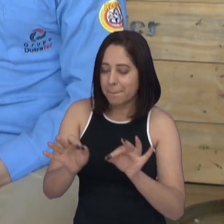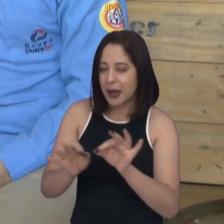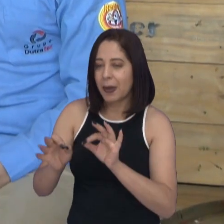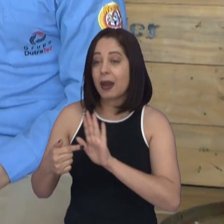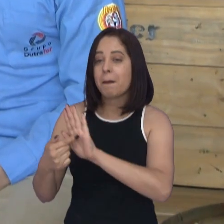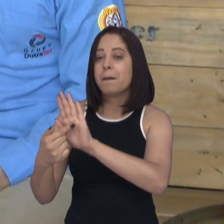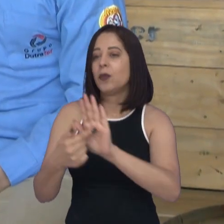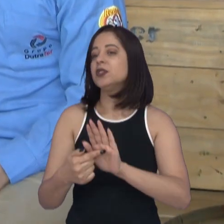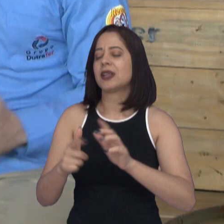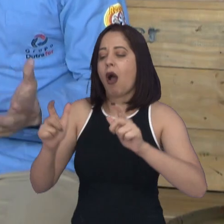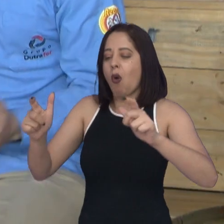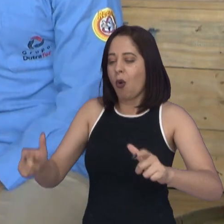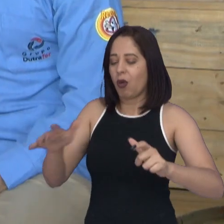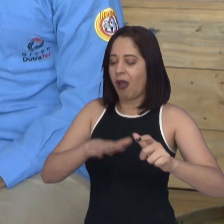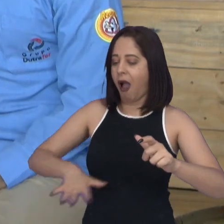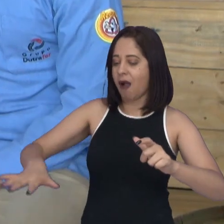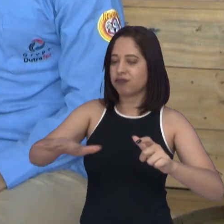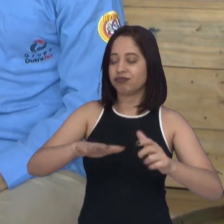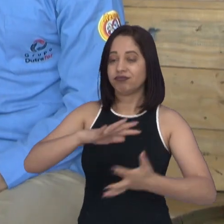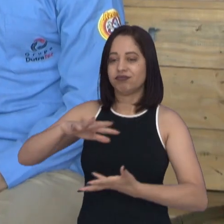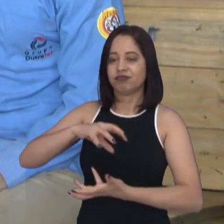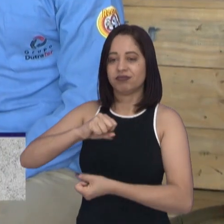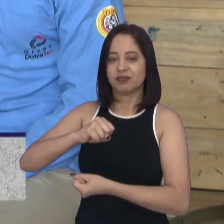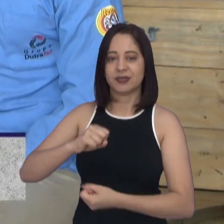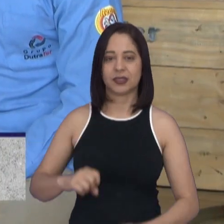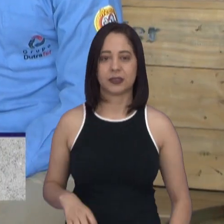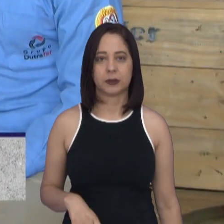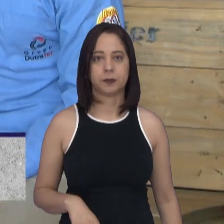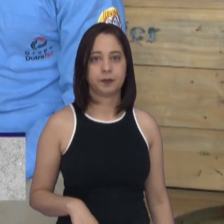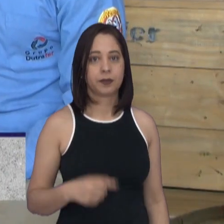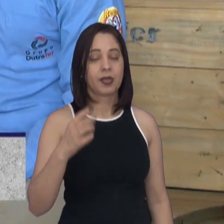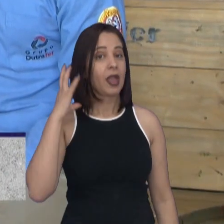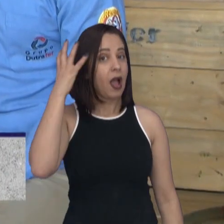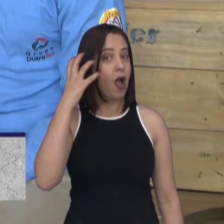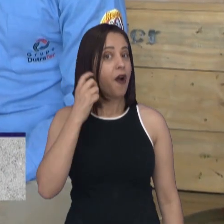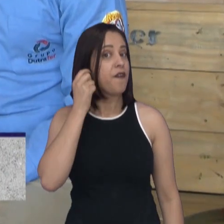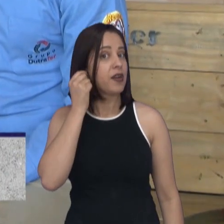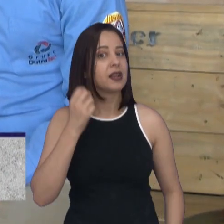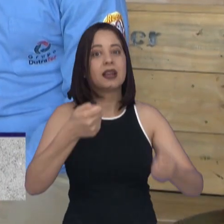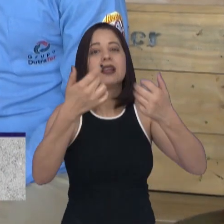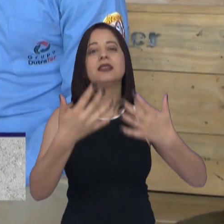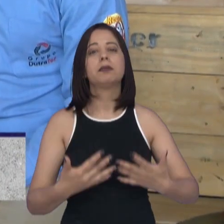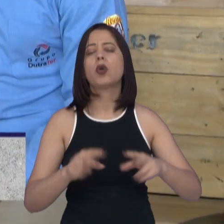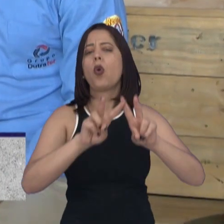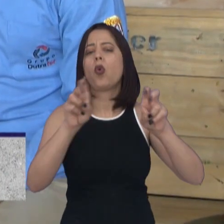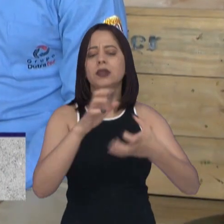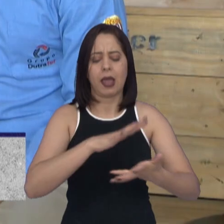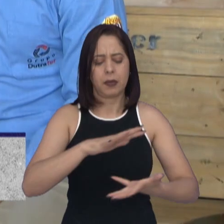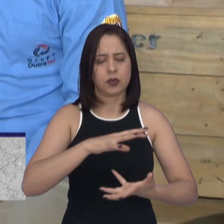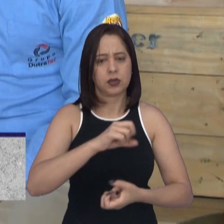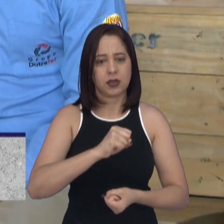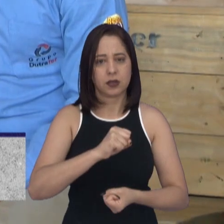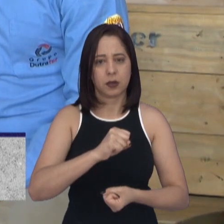mostra mesmo esse cenário que tem infinitas possibilidades. Bom, Fernanda lá no estúdio está falando sobre designer sustentável. Isso